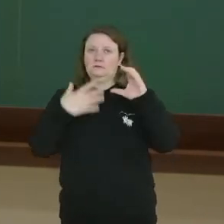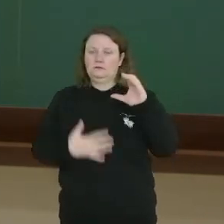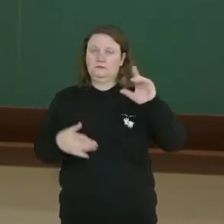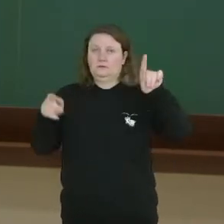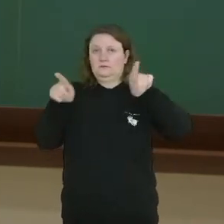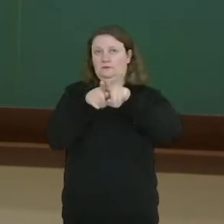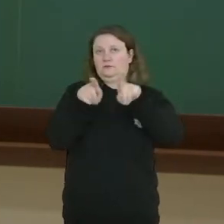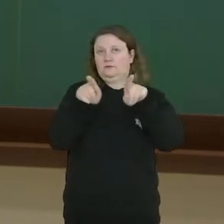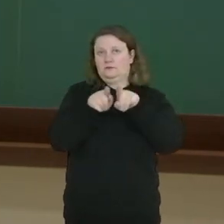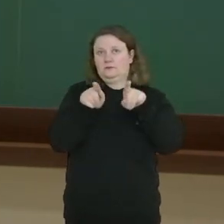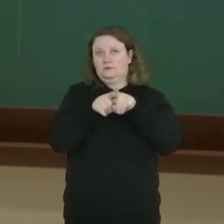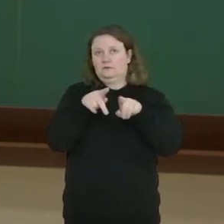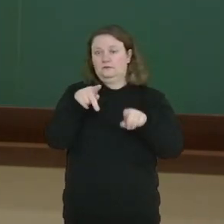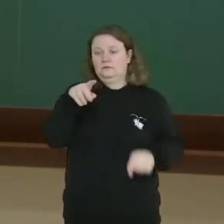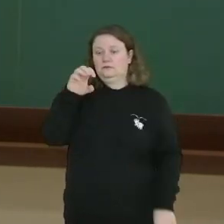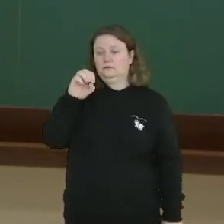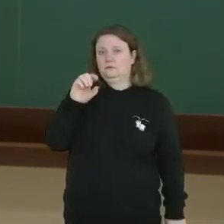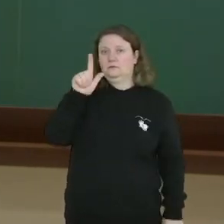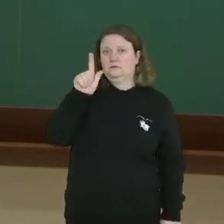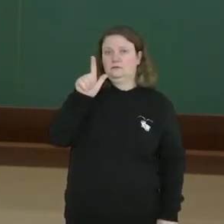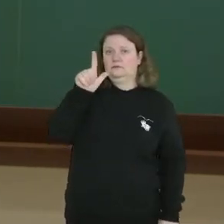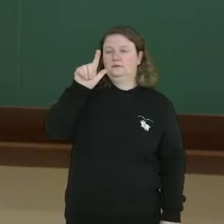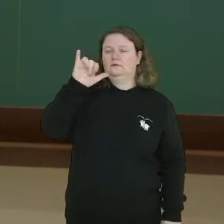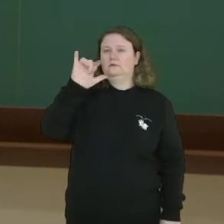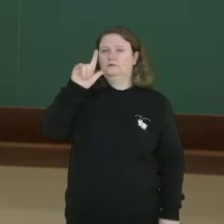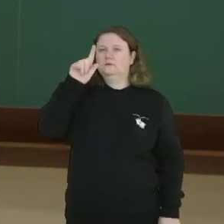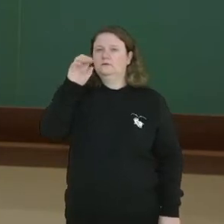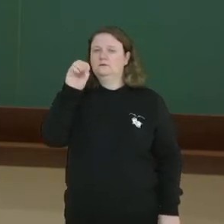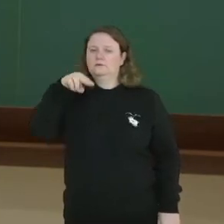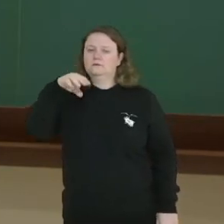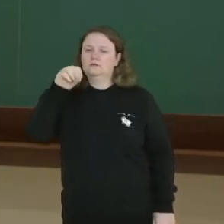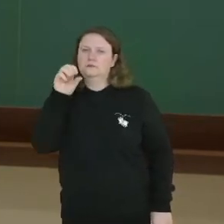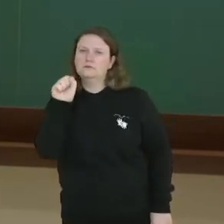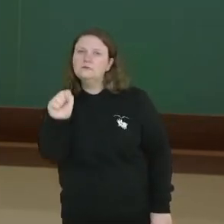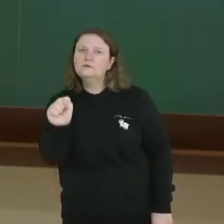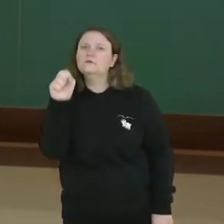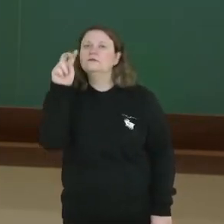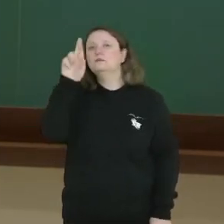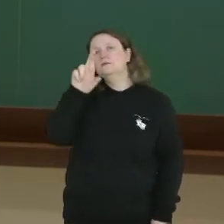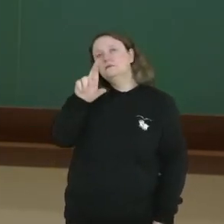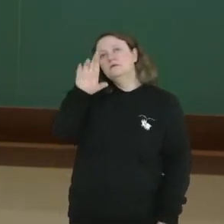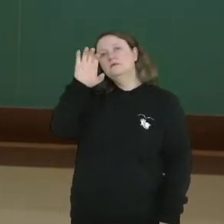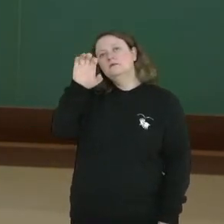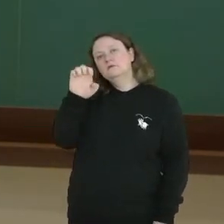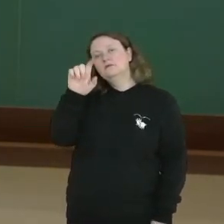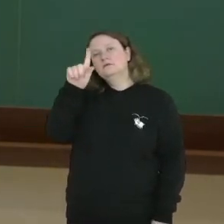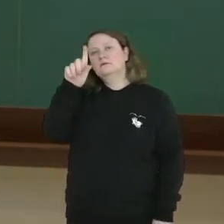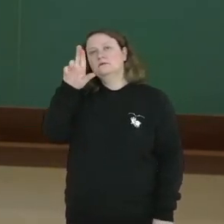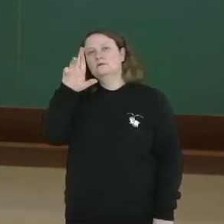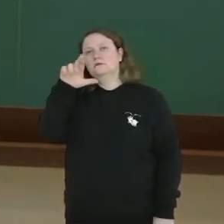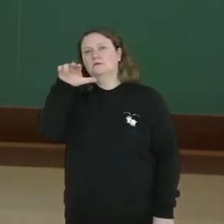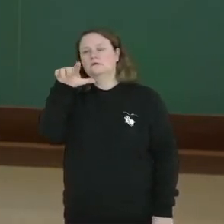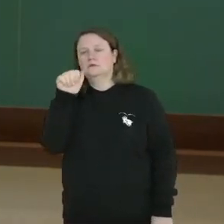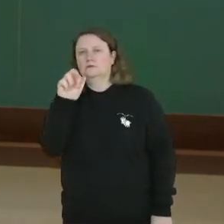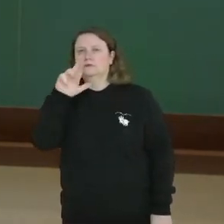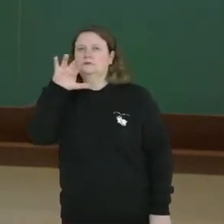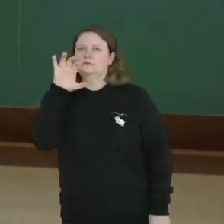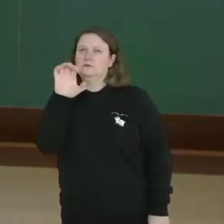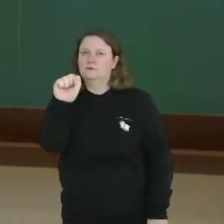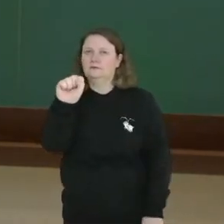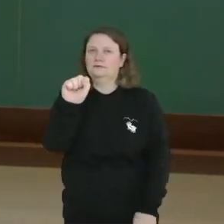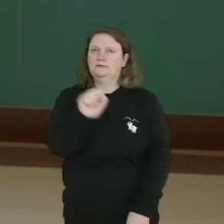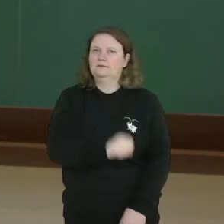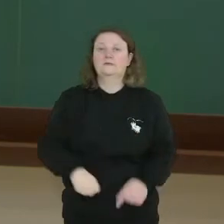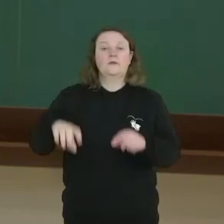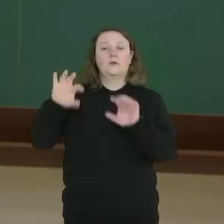também chamados de polígonos regulares. Então, os polígonos regulares são aqueles que possuem as medidas dos lados